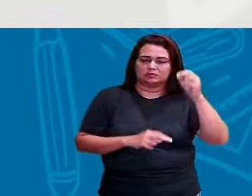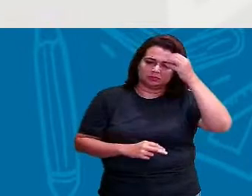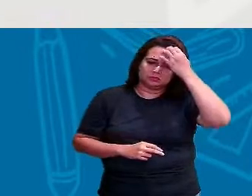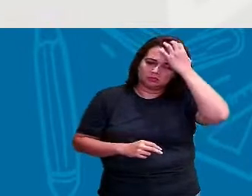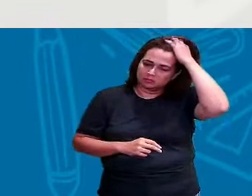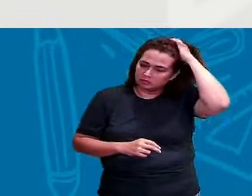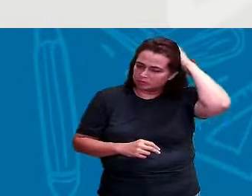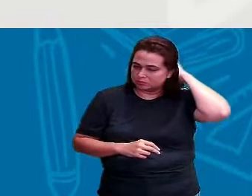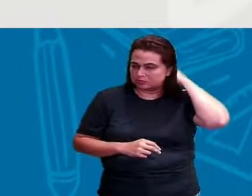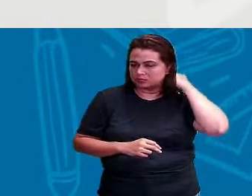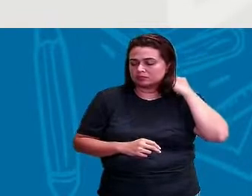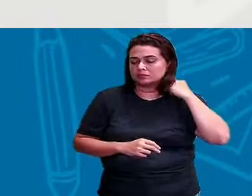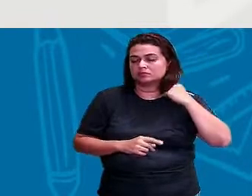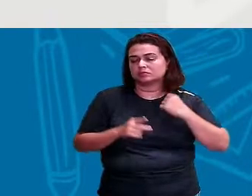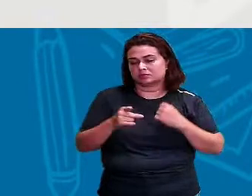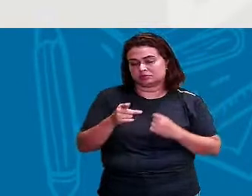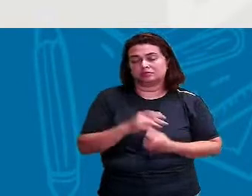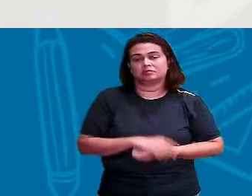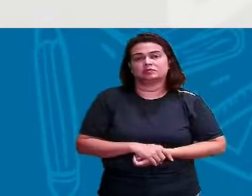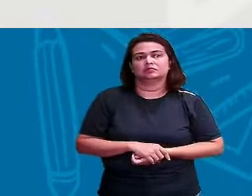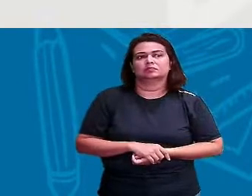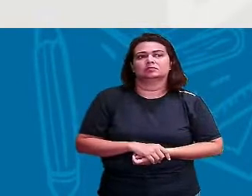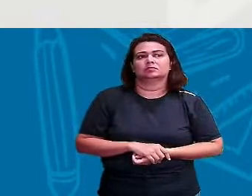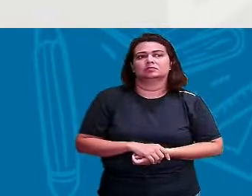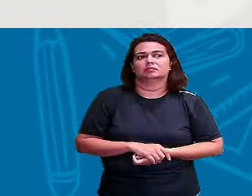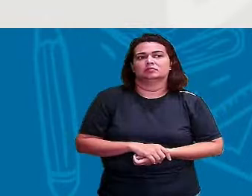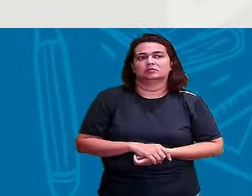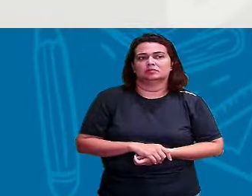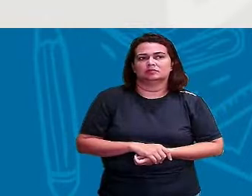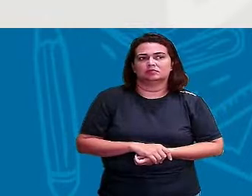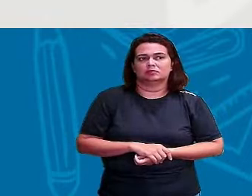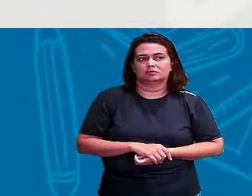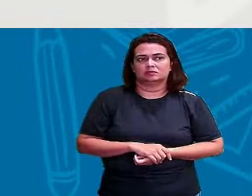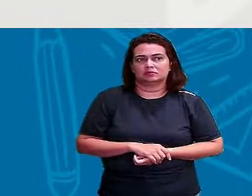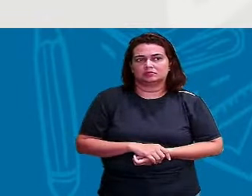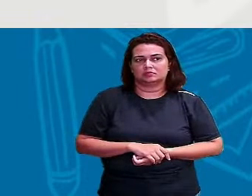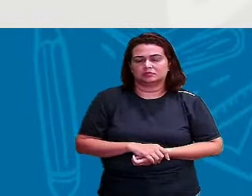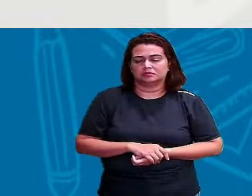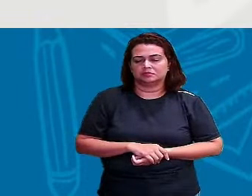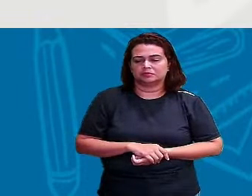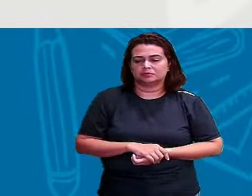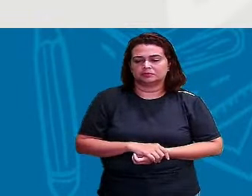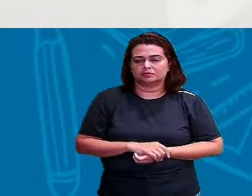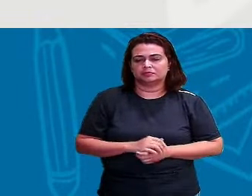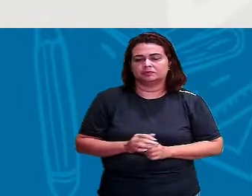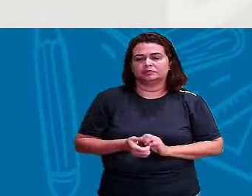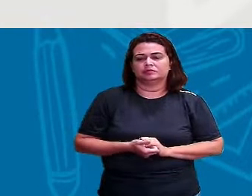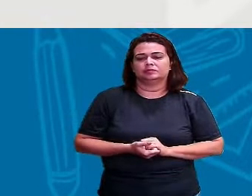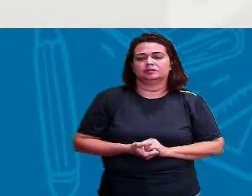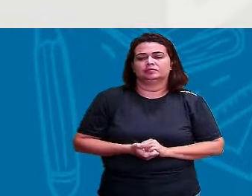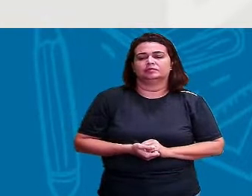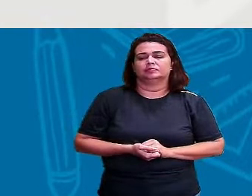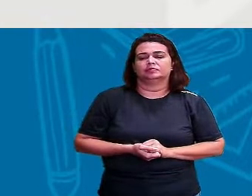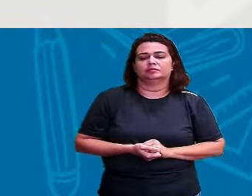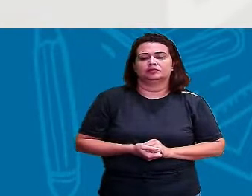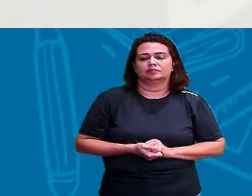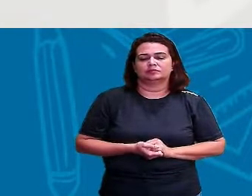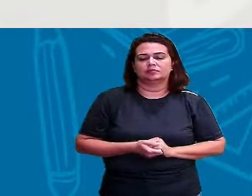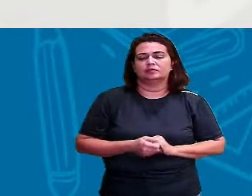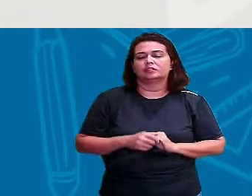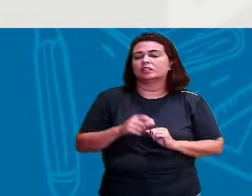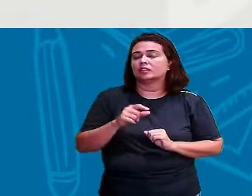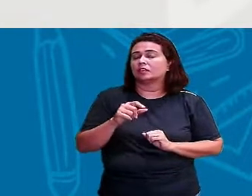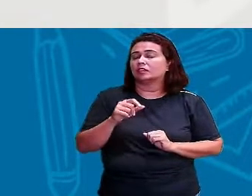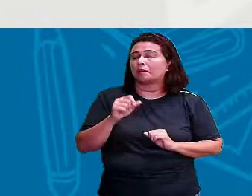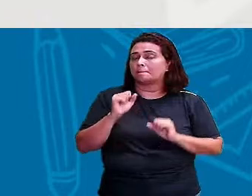trouxe, né? 5 mais 3 dá 8, 7 mais 3, 10, tá bom? Vamos lá.